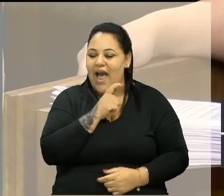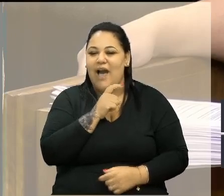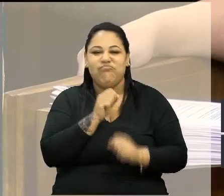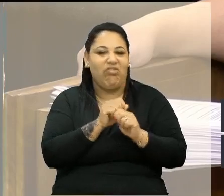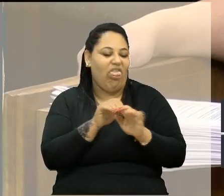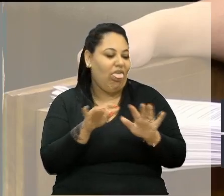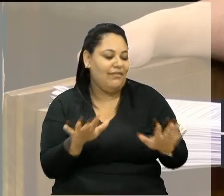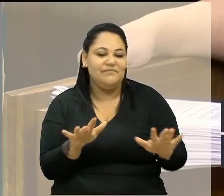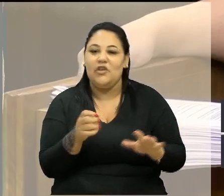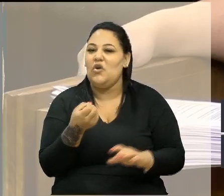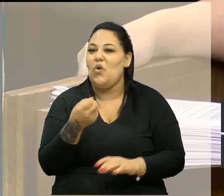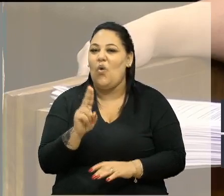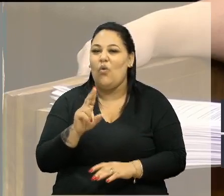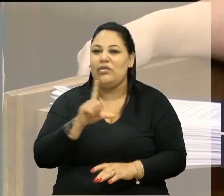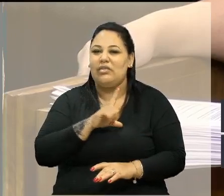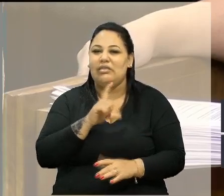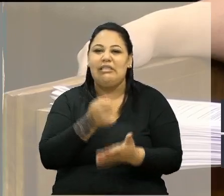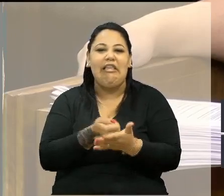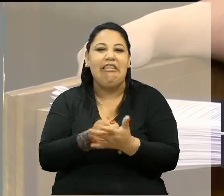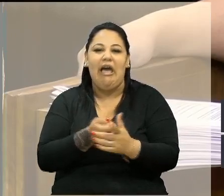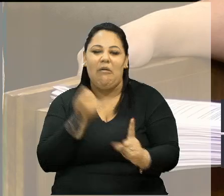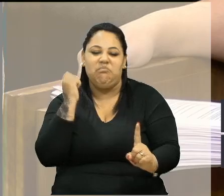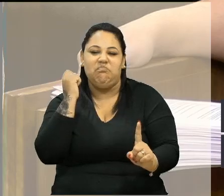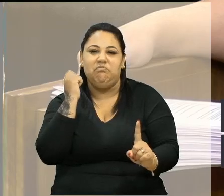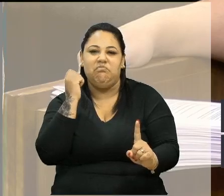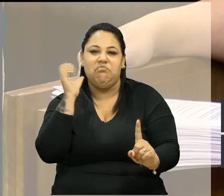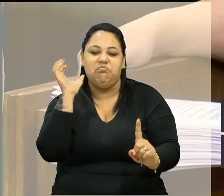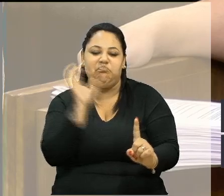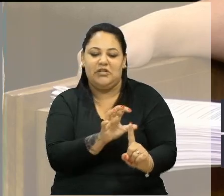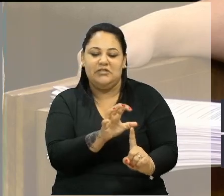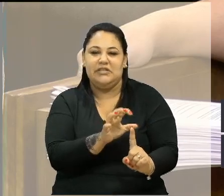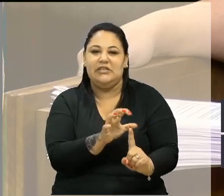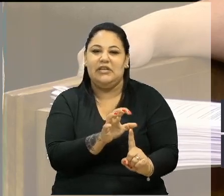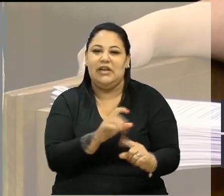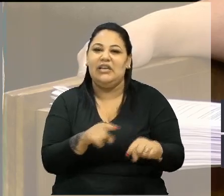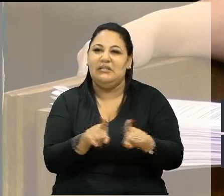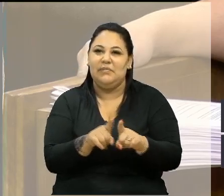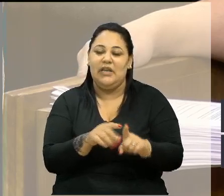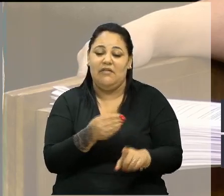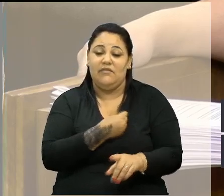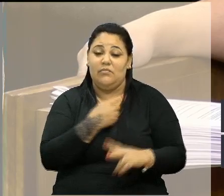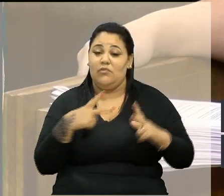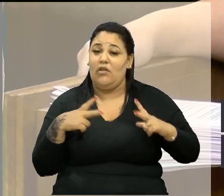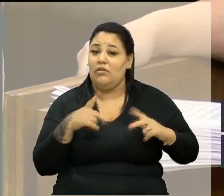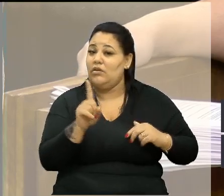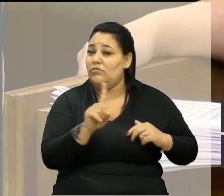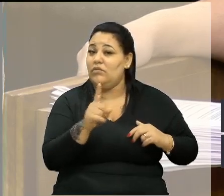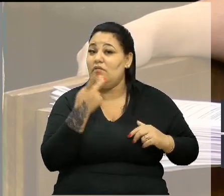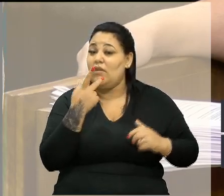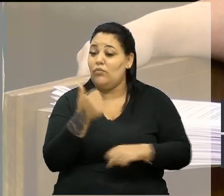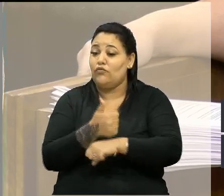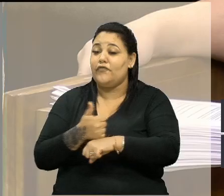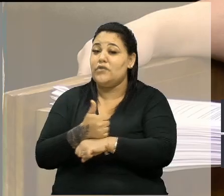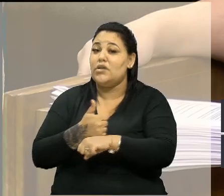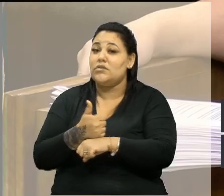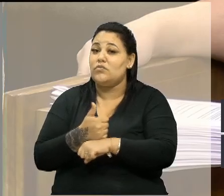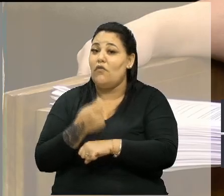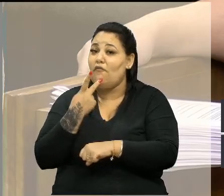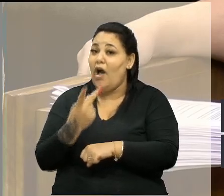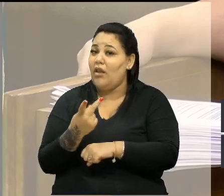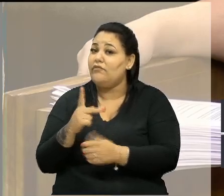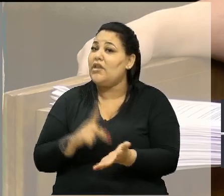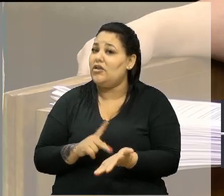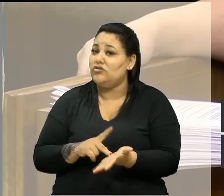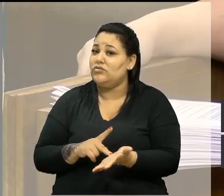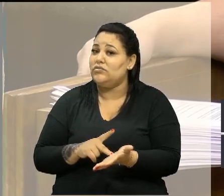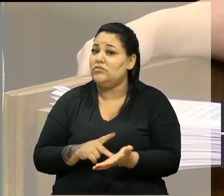ou tentando atacar de alguma forma a vida pessoal das pessoas, jamais. Eu falo do profissionalismo. E profissionalismo, como eu falei antes,